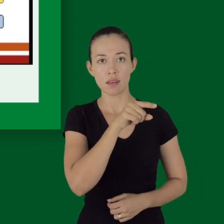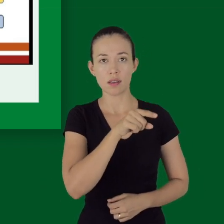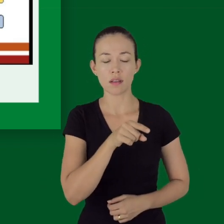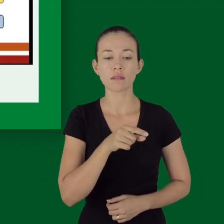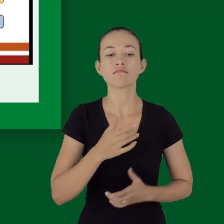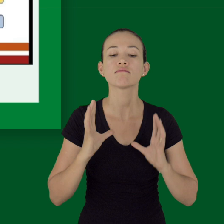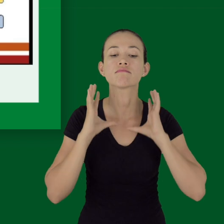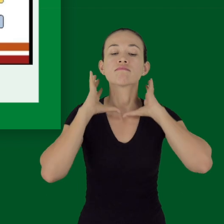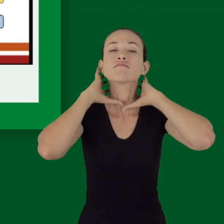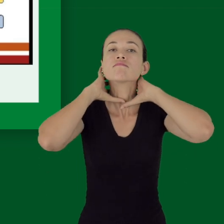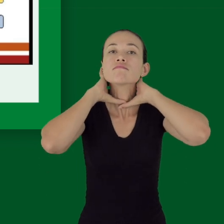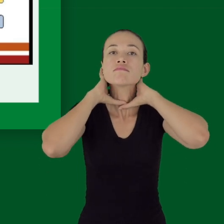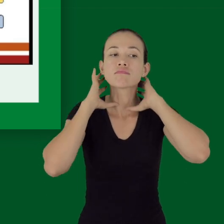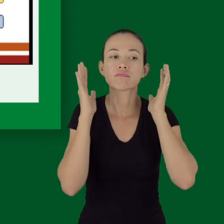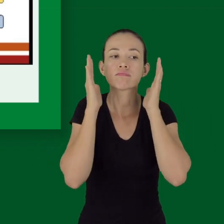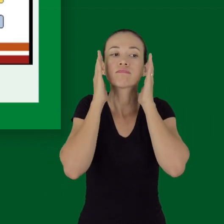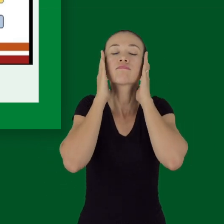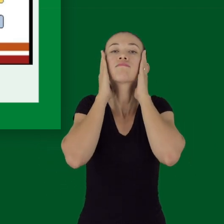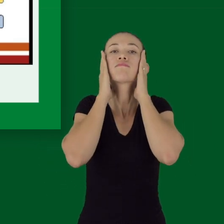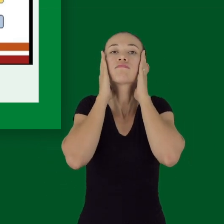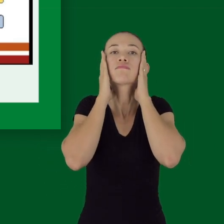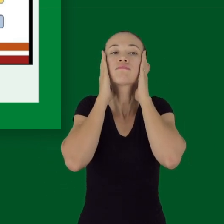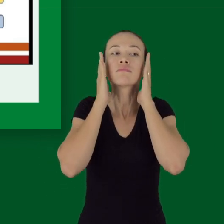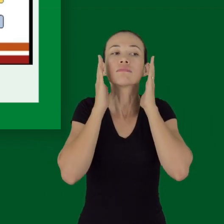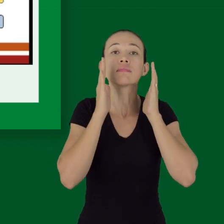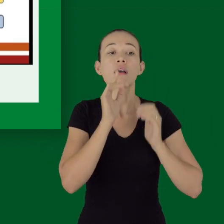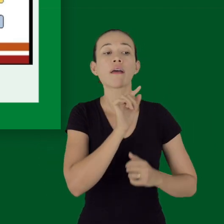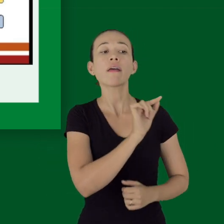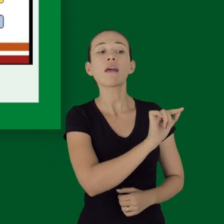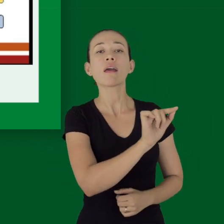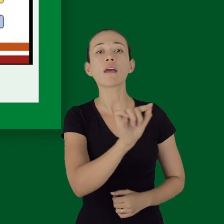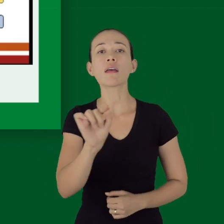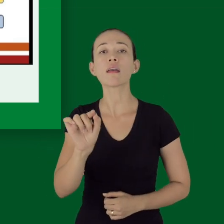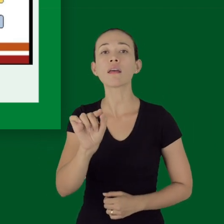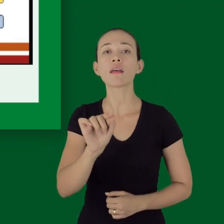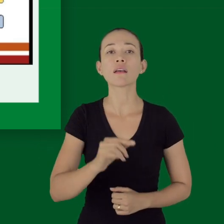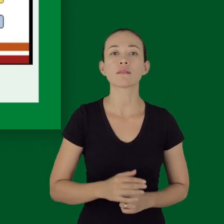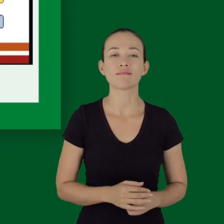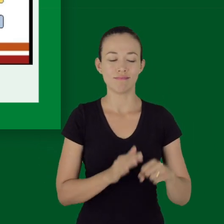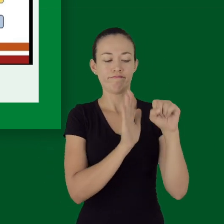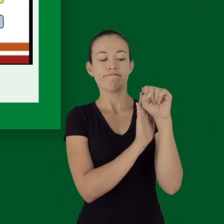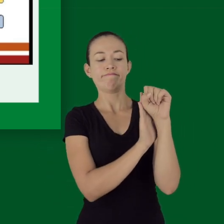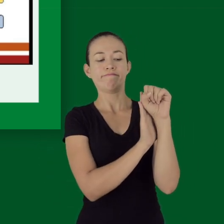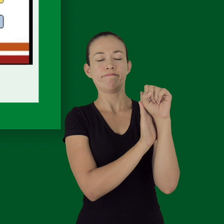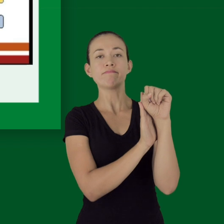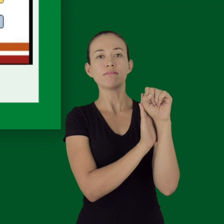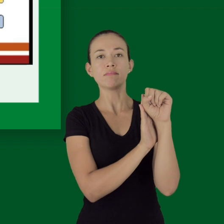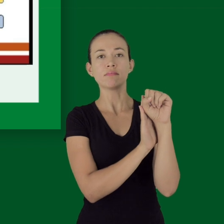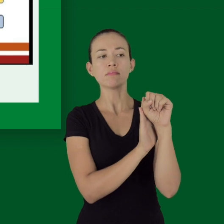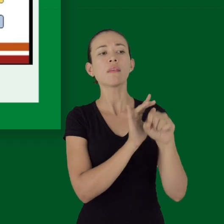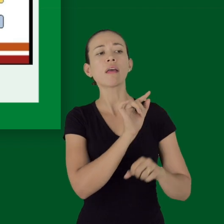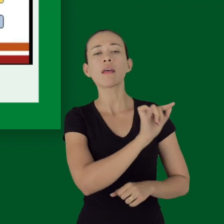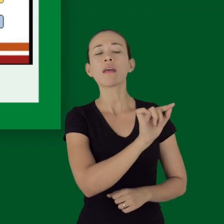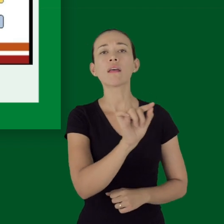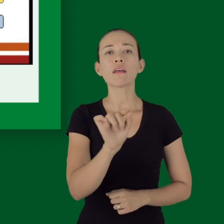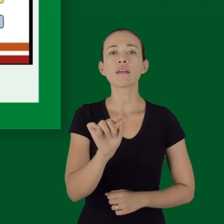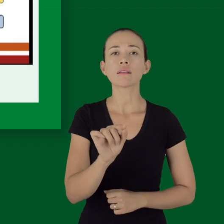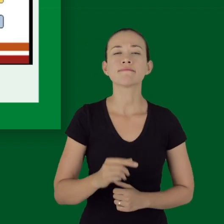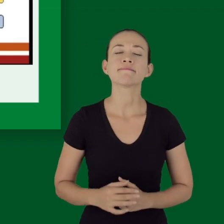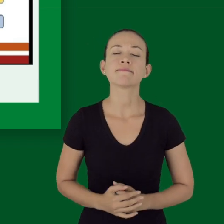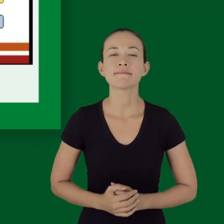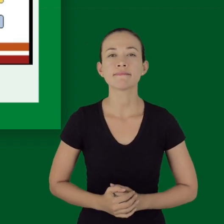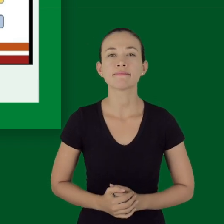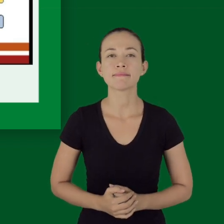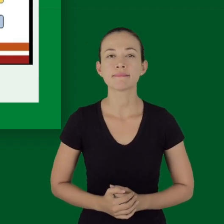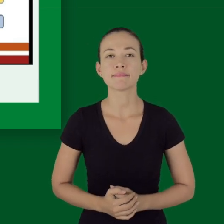restringir com todas as estruturas. Falar cervical, prancha rígida, bloco, né? Então, os traumas penetrantes eu não restringo, eu